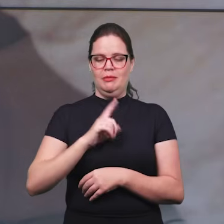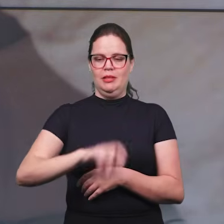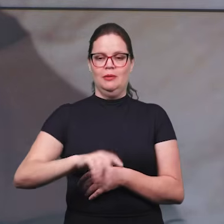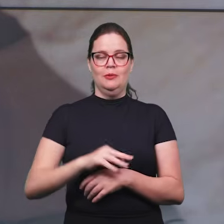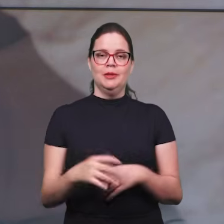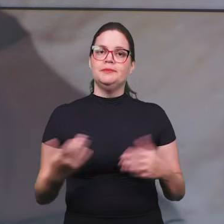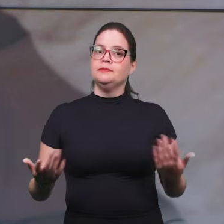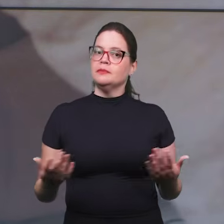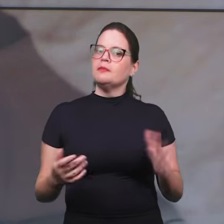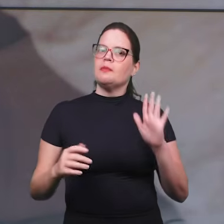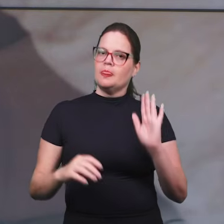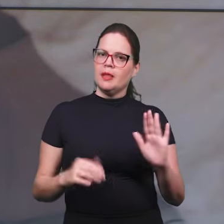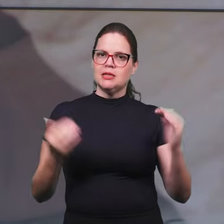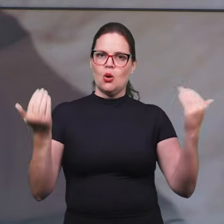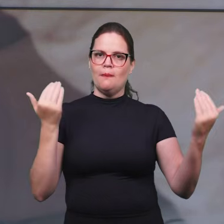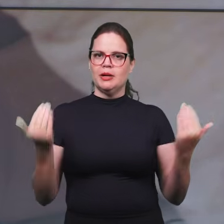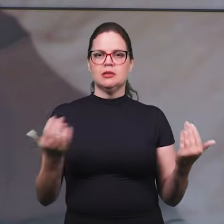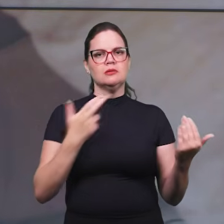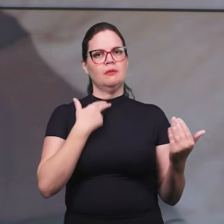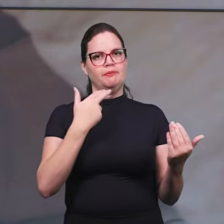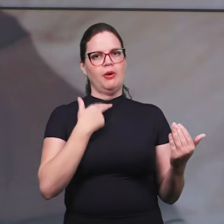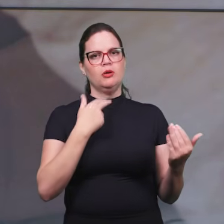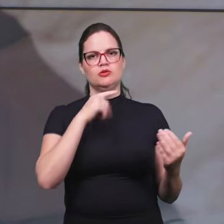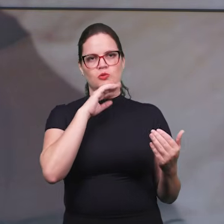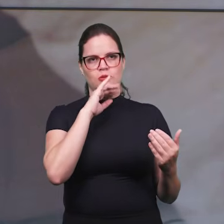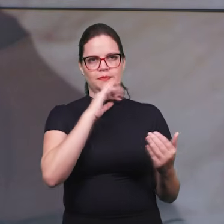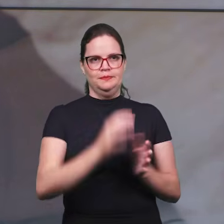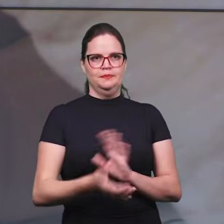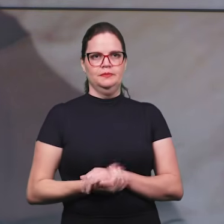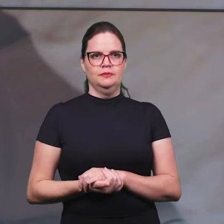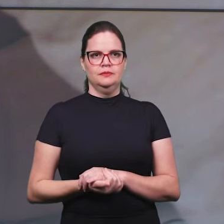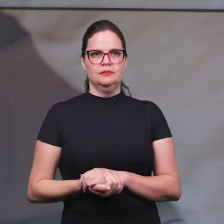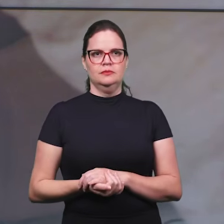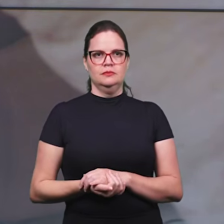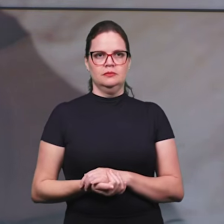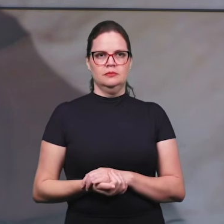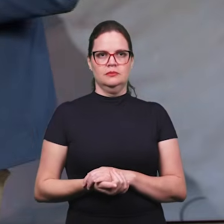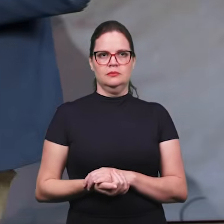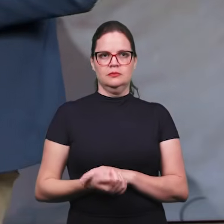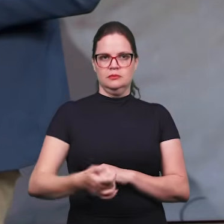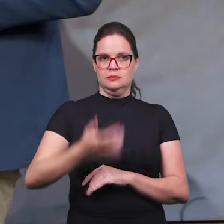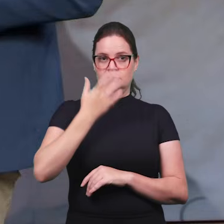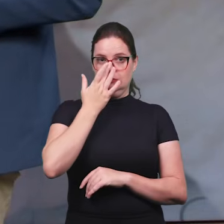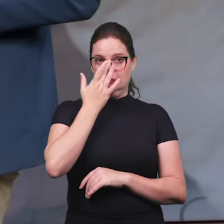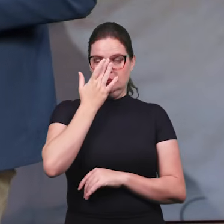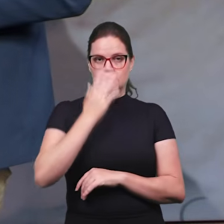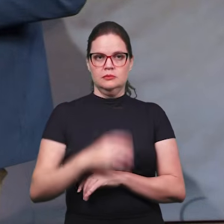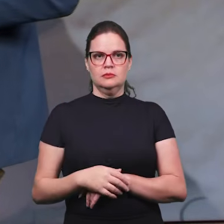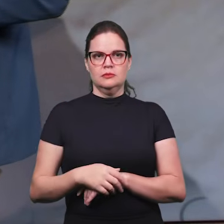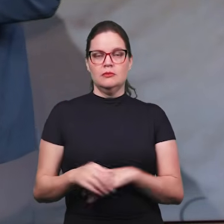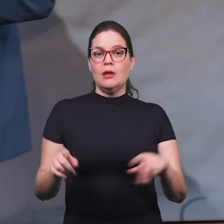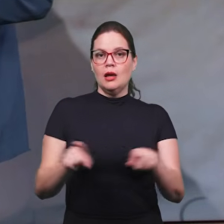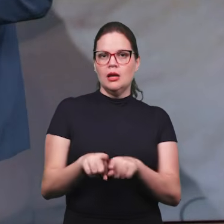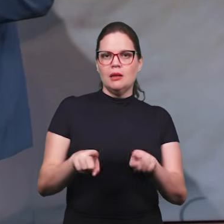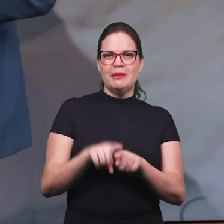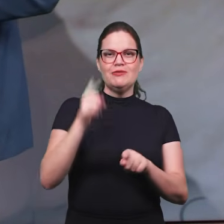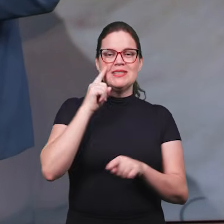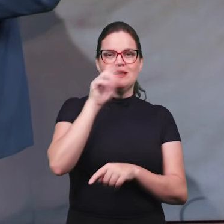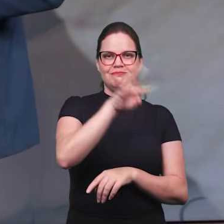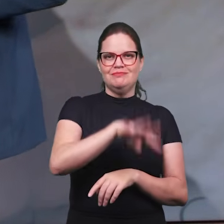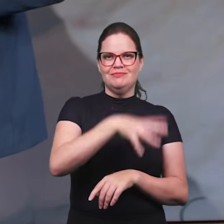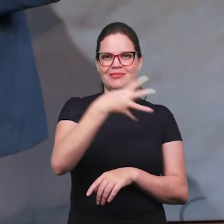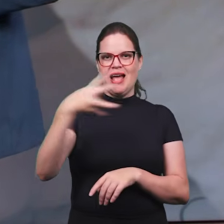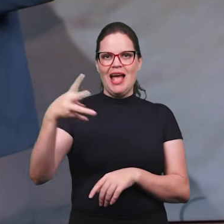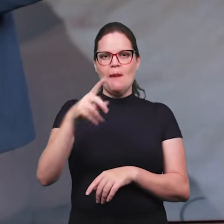definitivamente, tá? Então, esse tipo de comparação também é muito ruim, tá? E uma rotina impossível